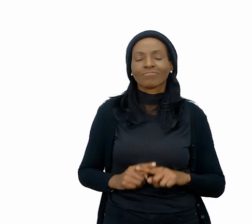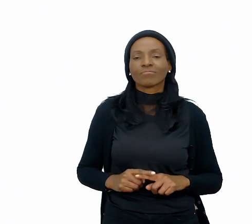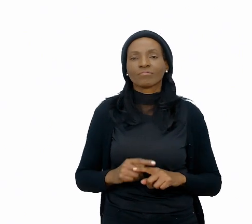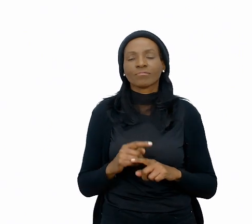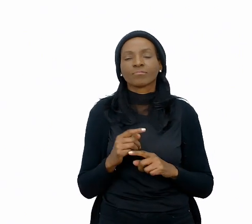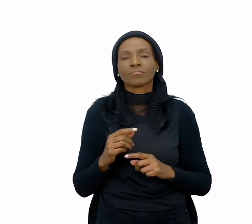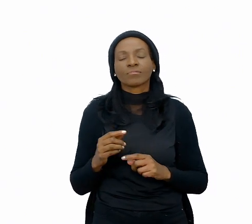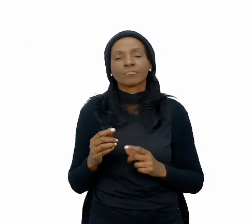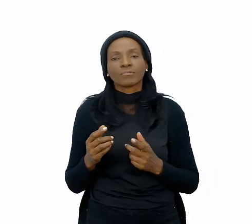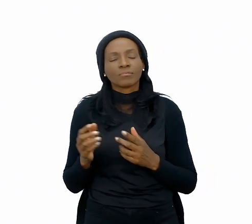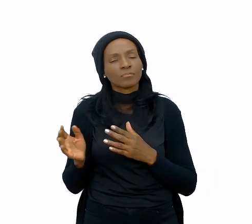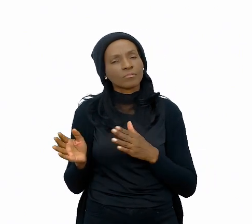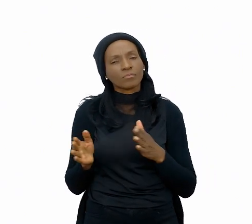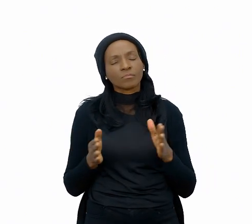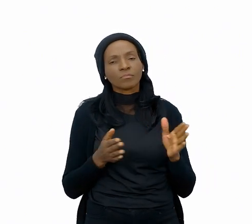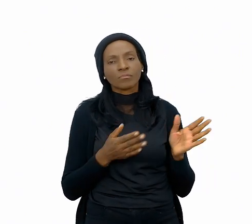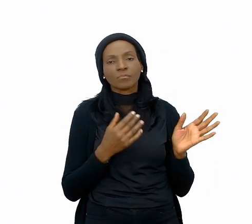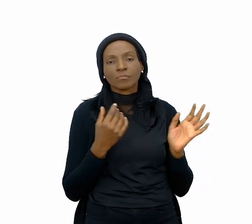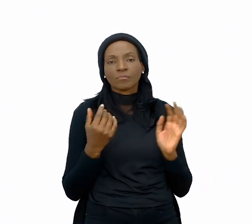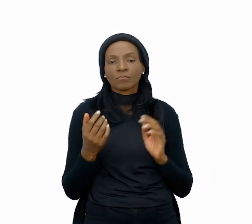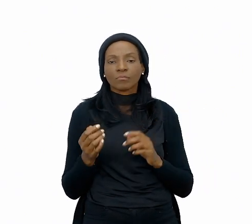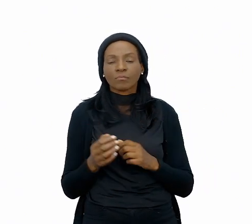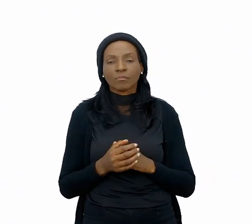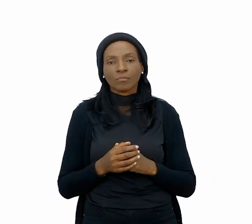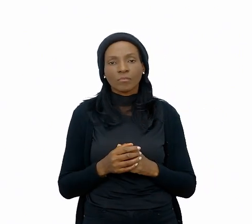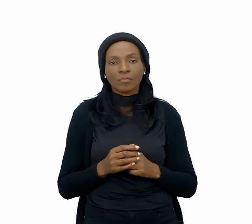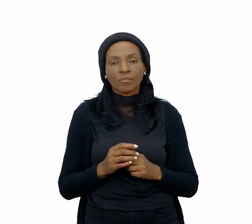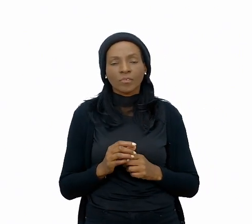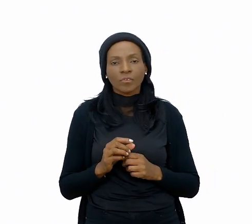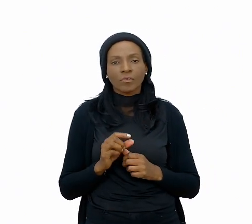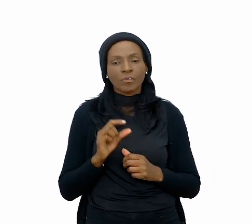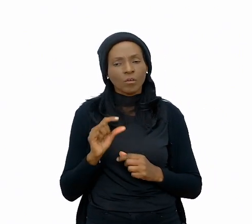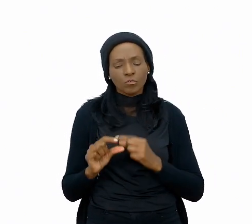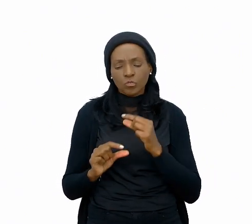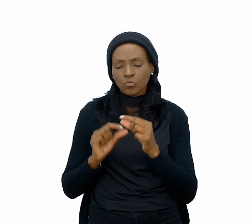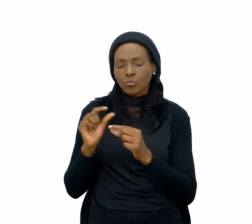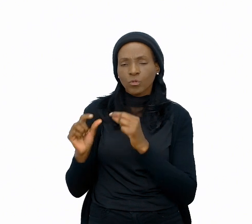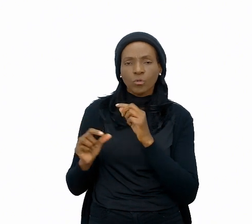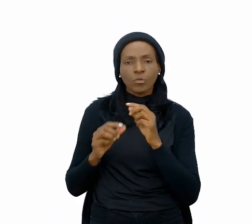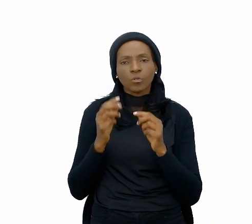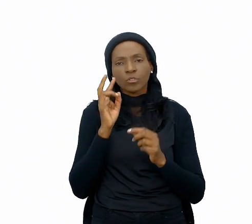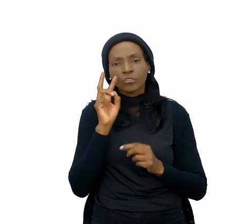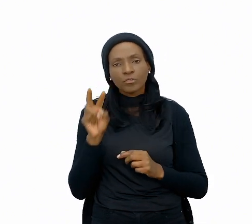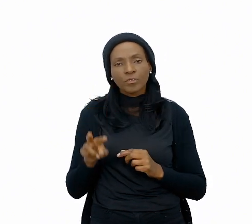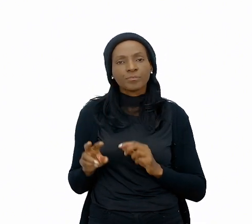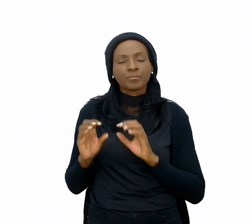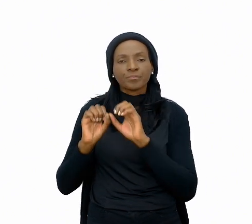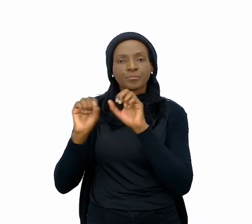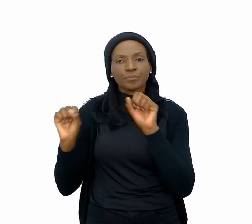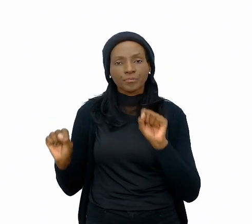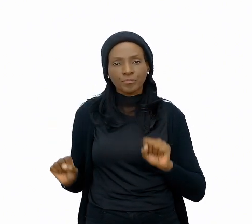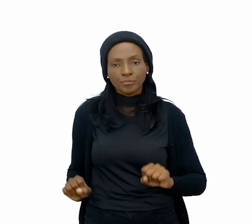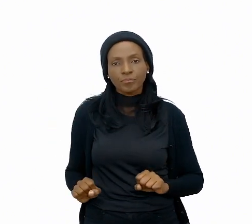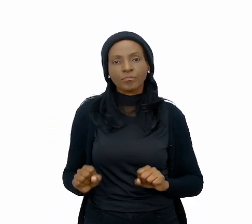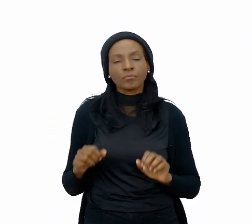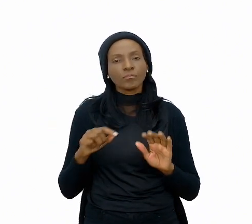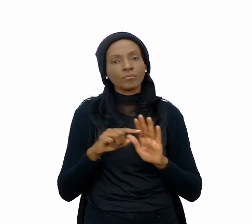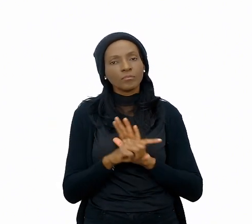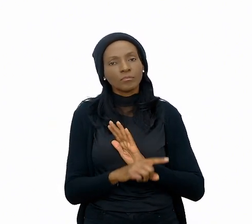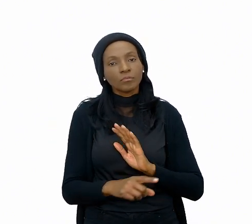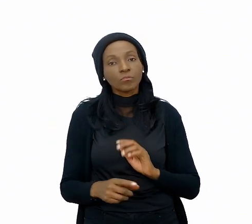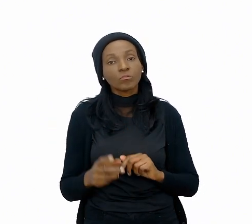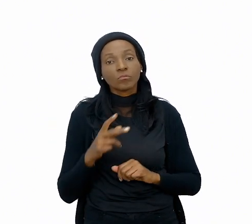vão passando ao longo da compreensão das características do sistema, né? As perguntas